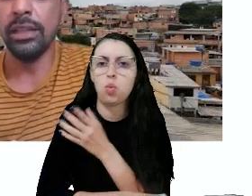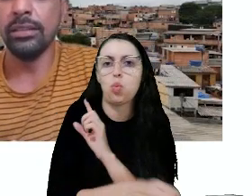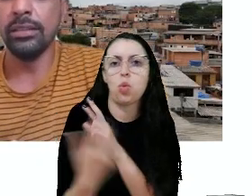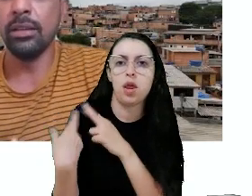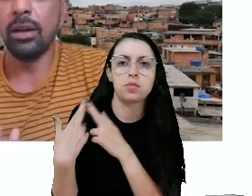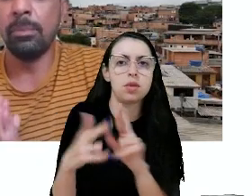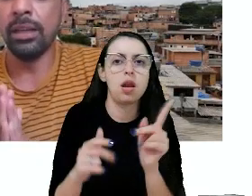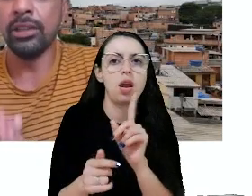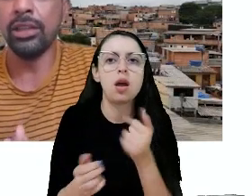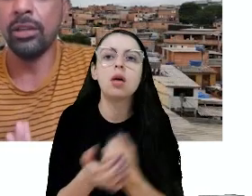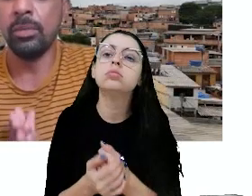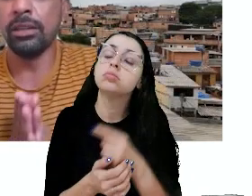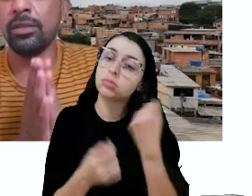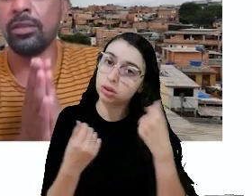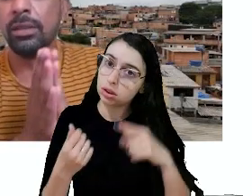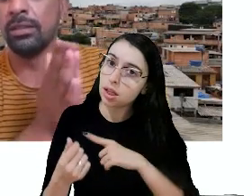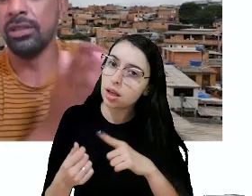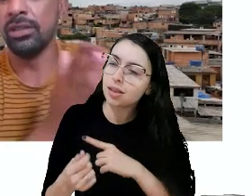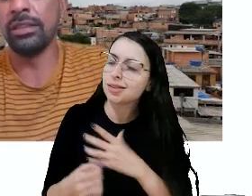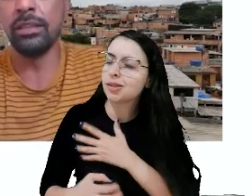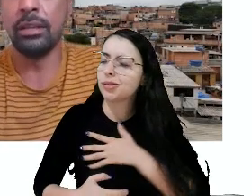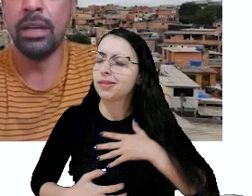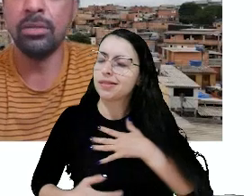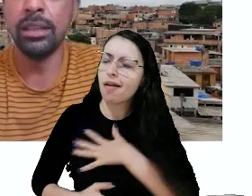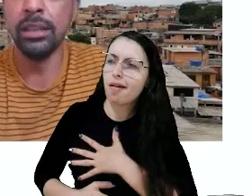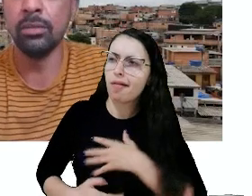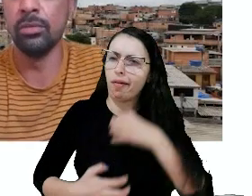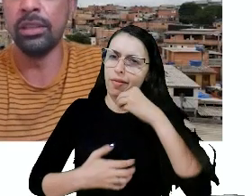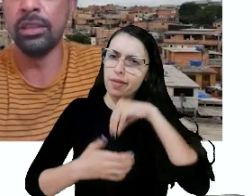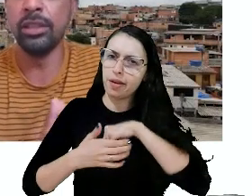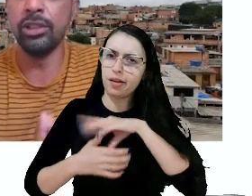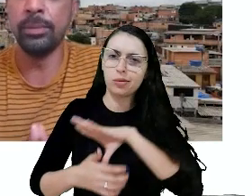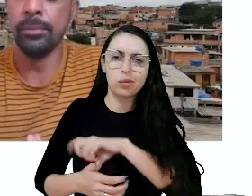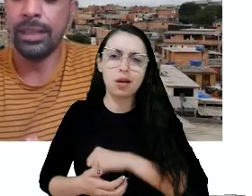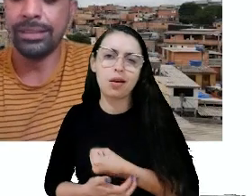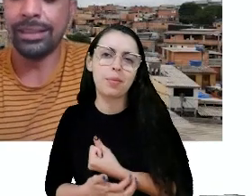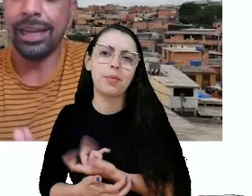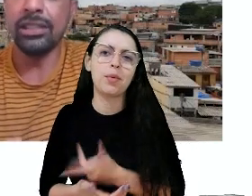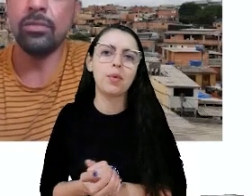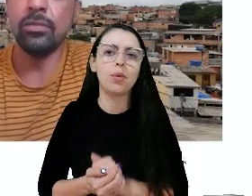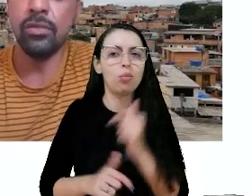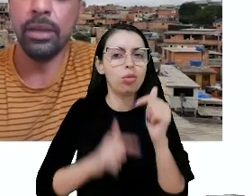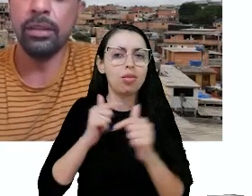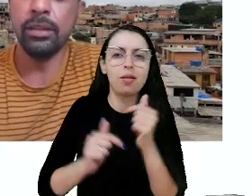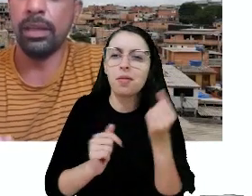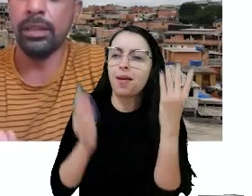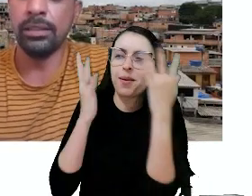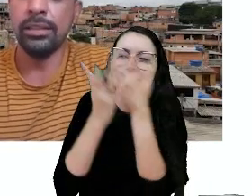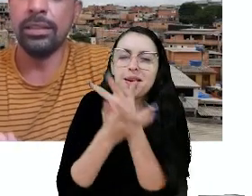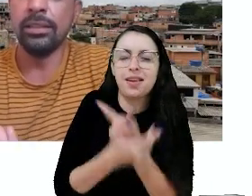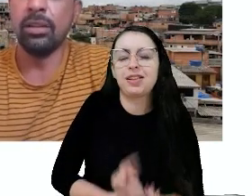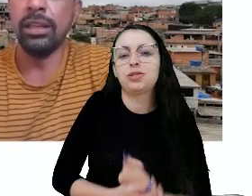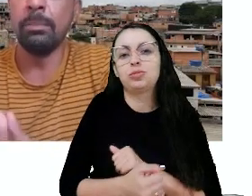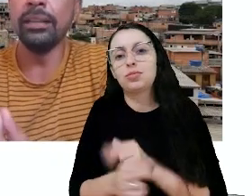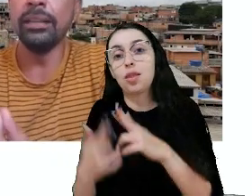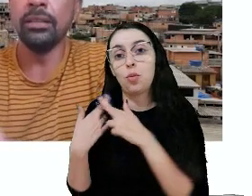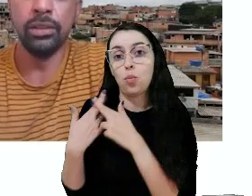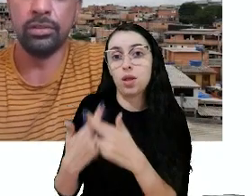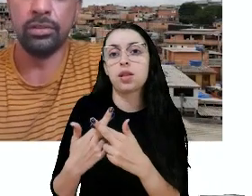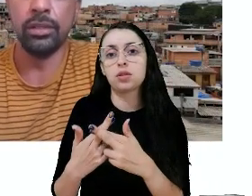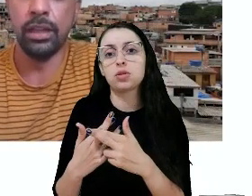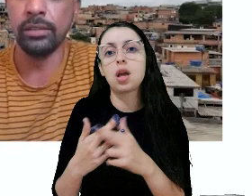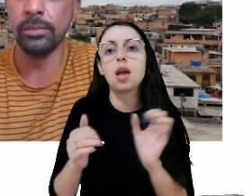já têm isso na sua essência, a paixão pela transformação, já fazem trabalhos lindos. O que a gente traz de desenvolvimento é para que esses líderes se